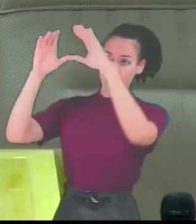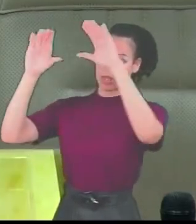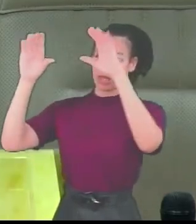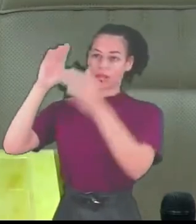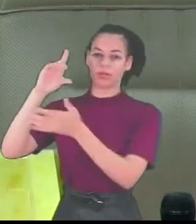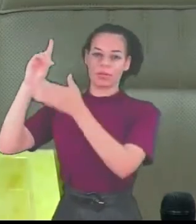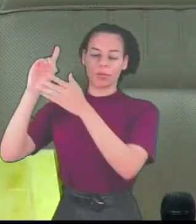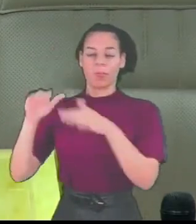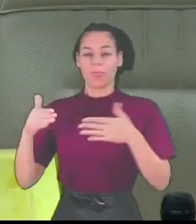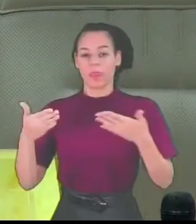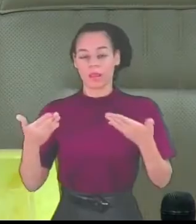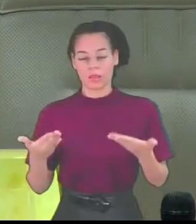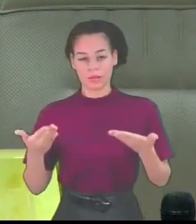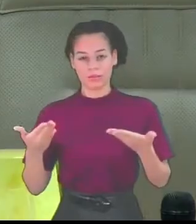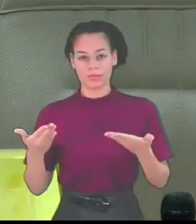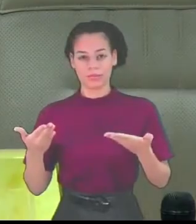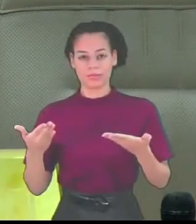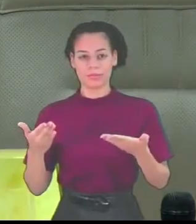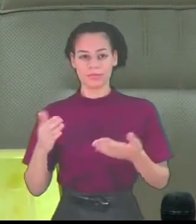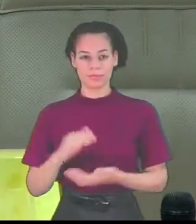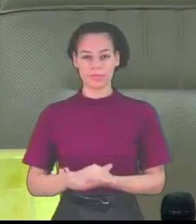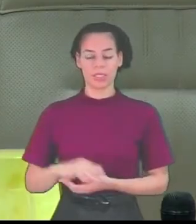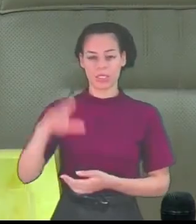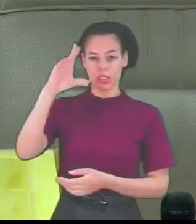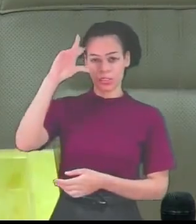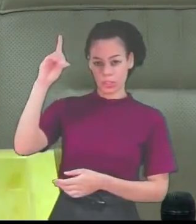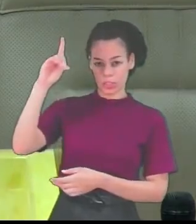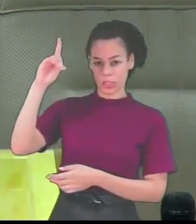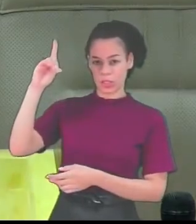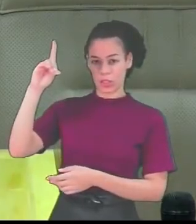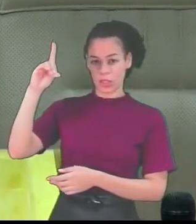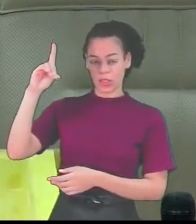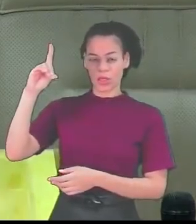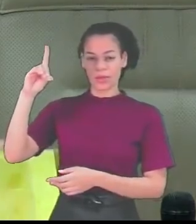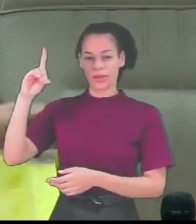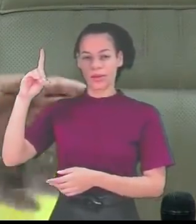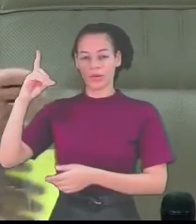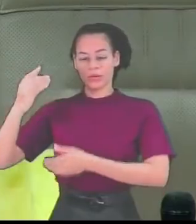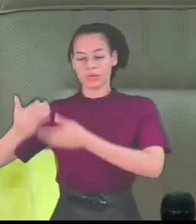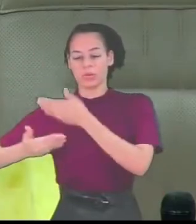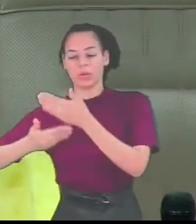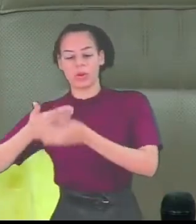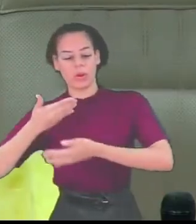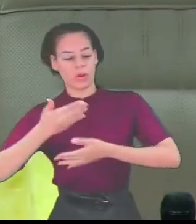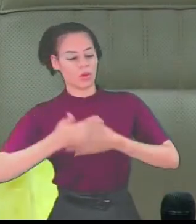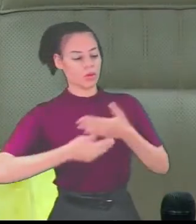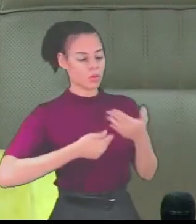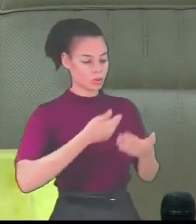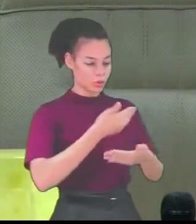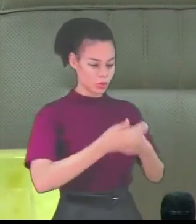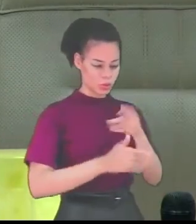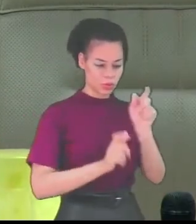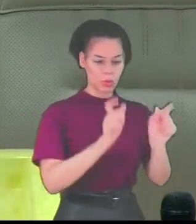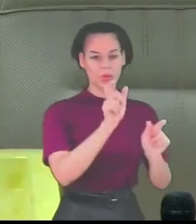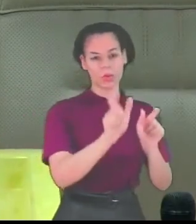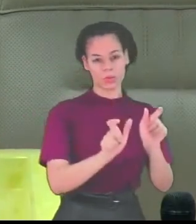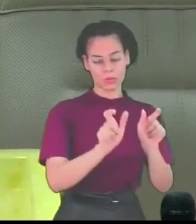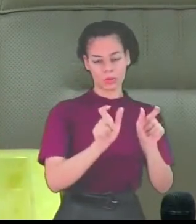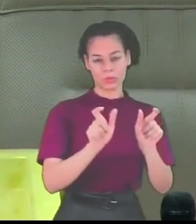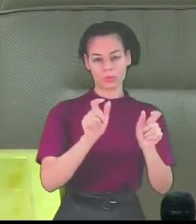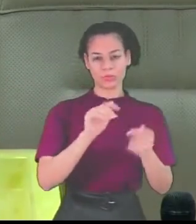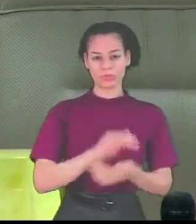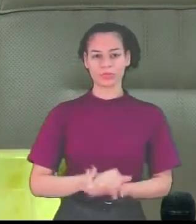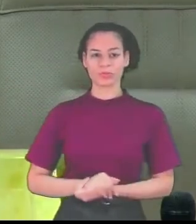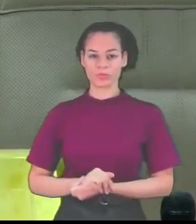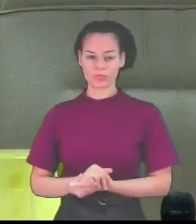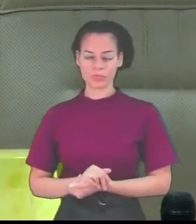da sua essência fagulhas para se comunicar com os homens e os gnósticos dizia